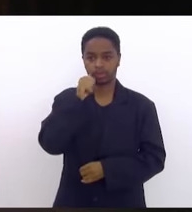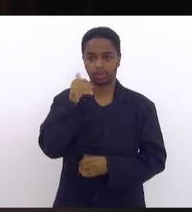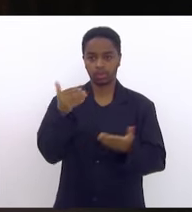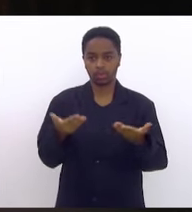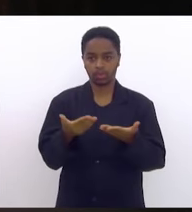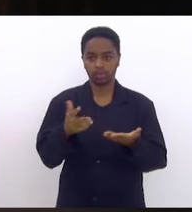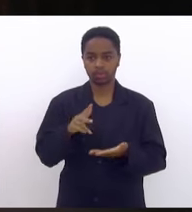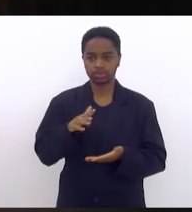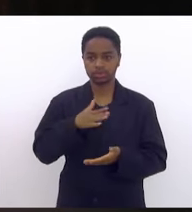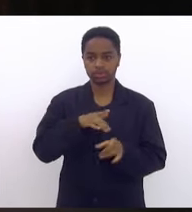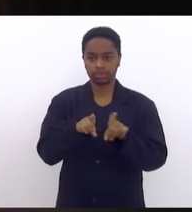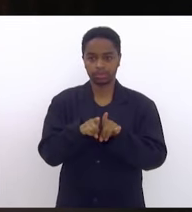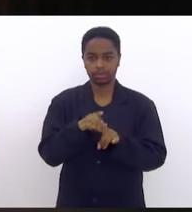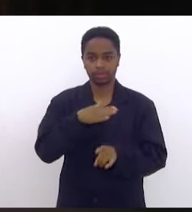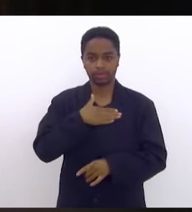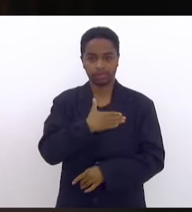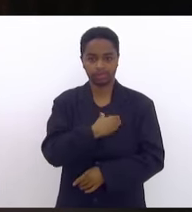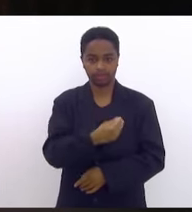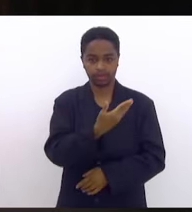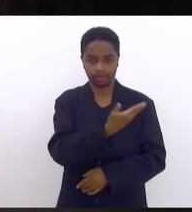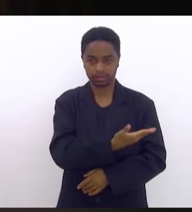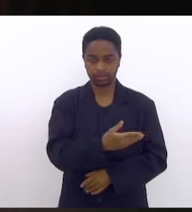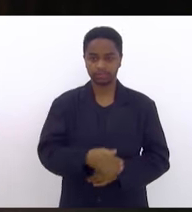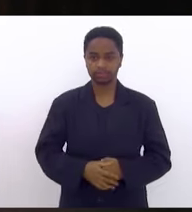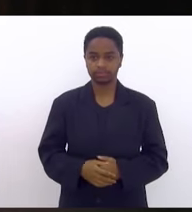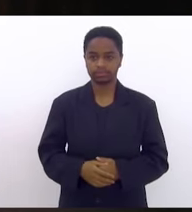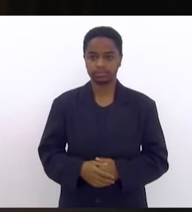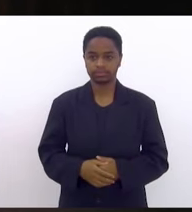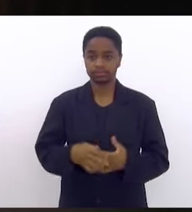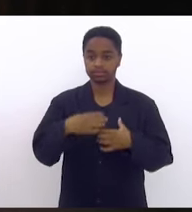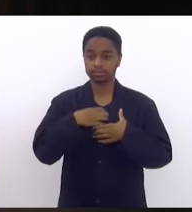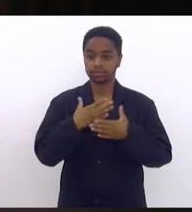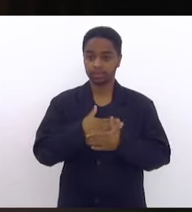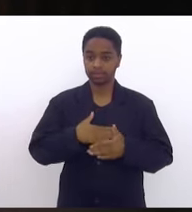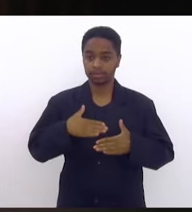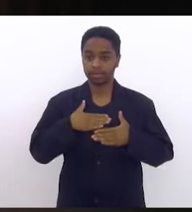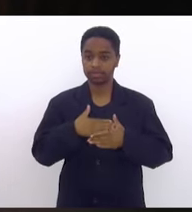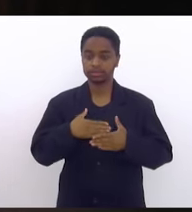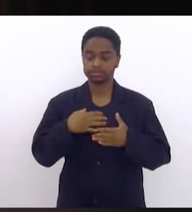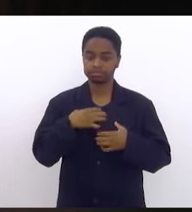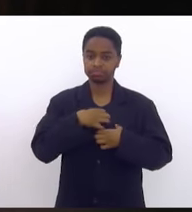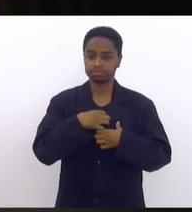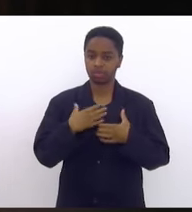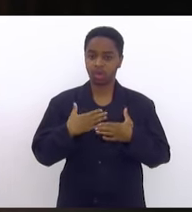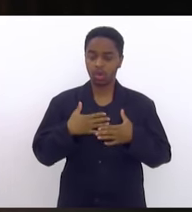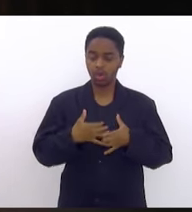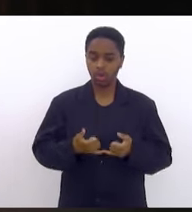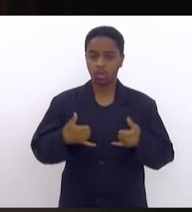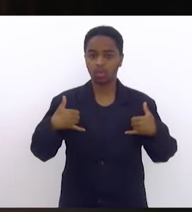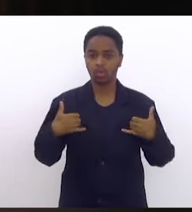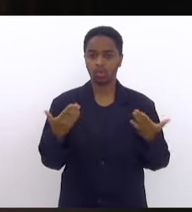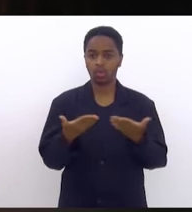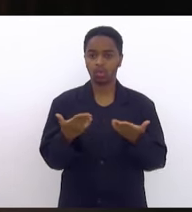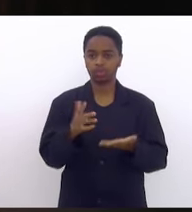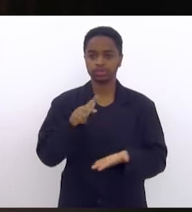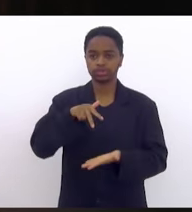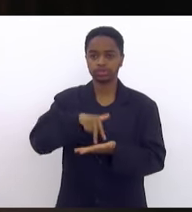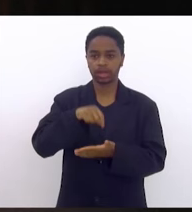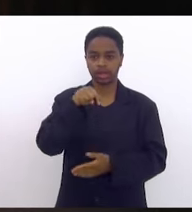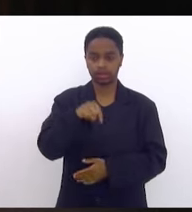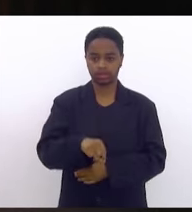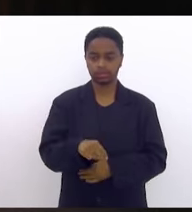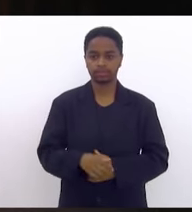aqui, minha filha. Luiz, é um prazer, é uma honra hoje estar nesse parlamento aqui,